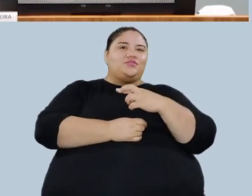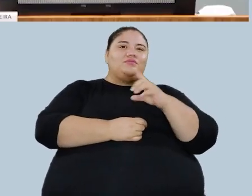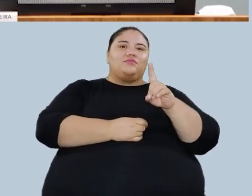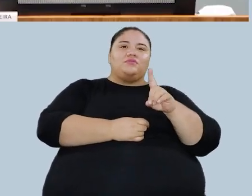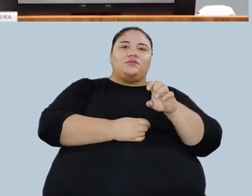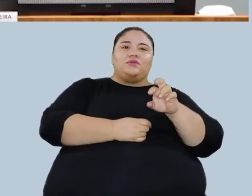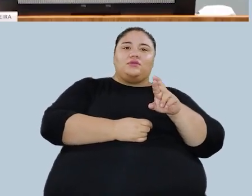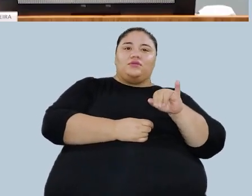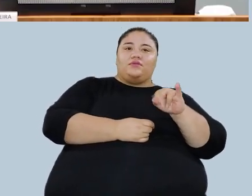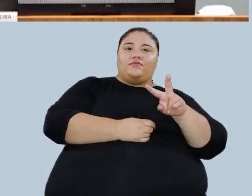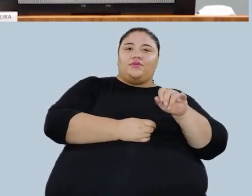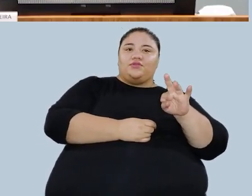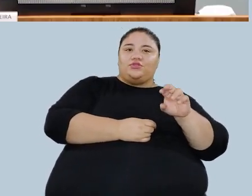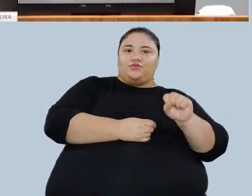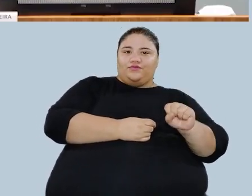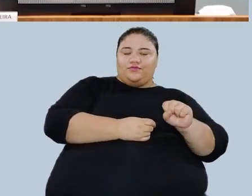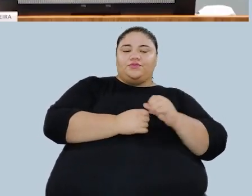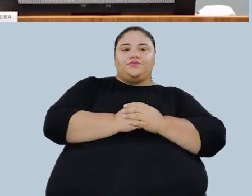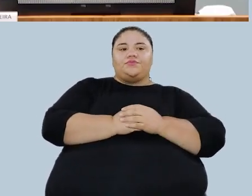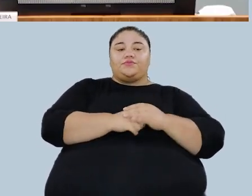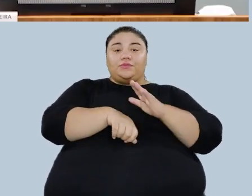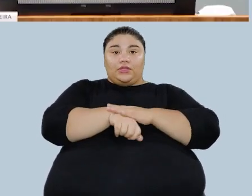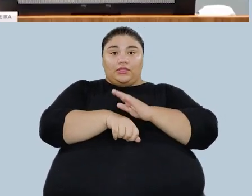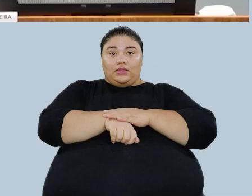derivativos, né? O tempo